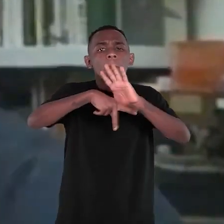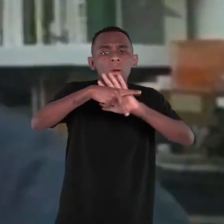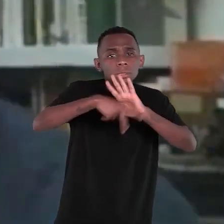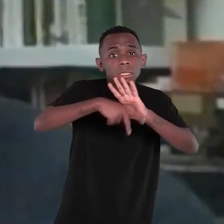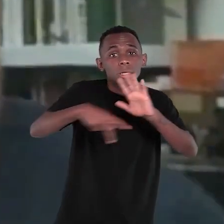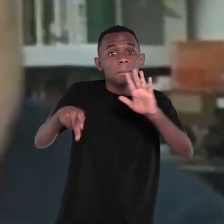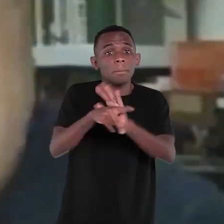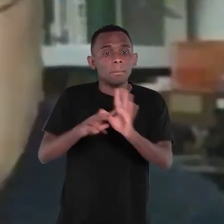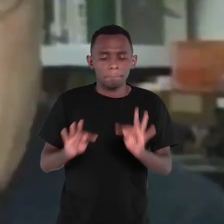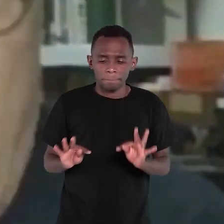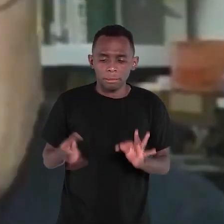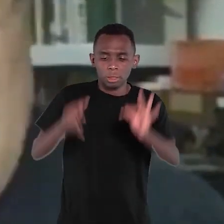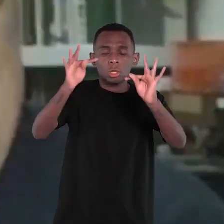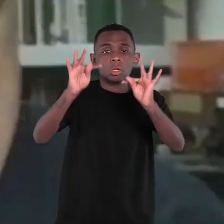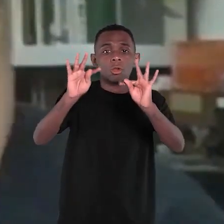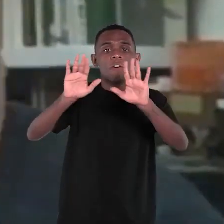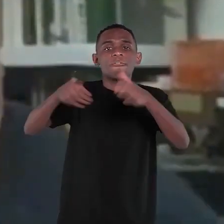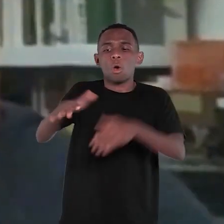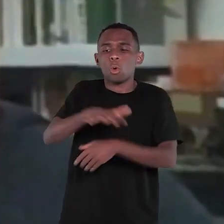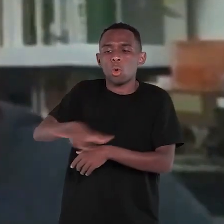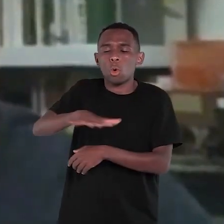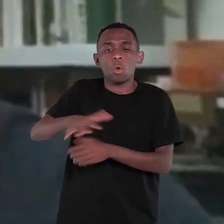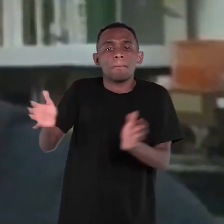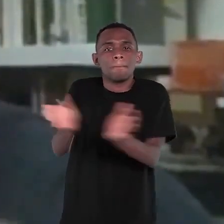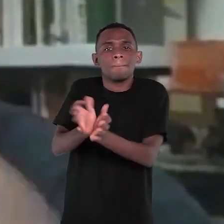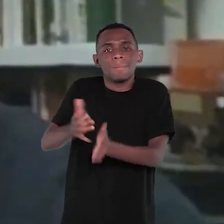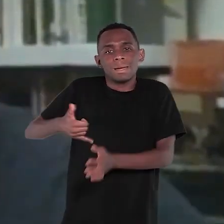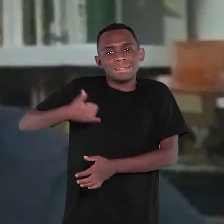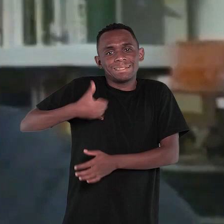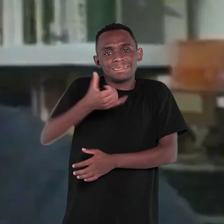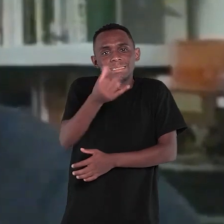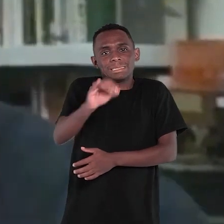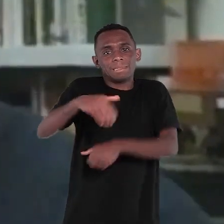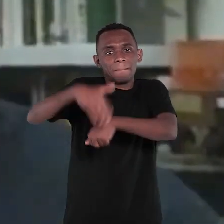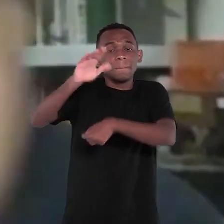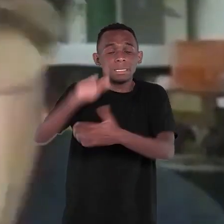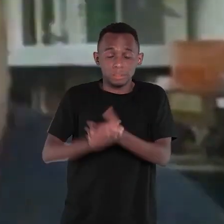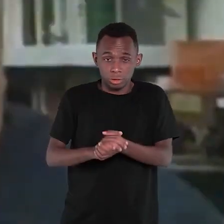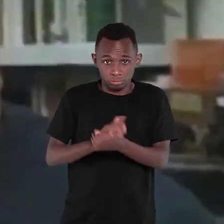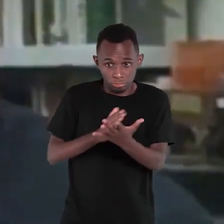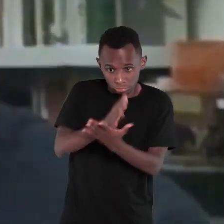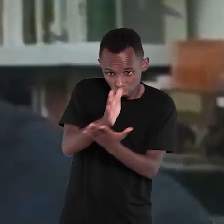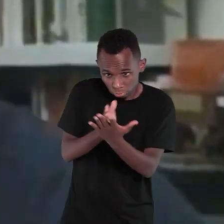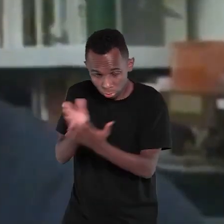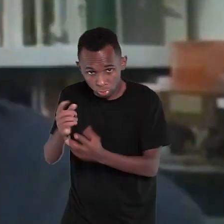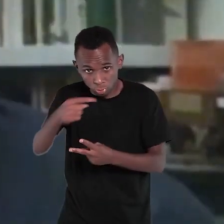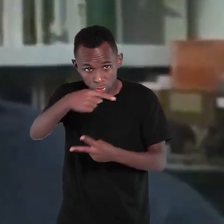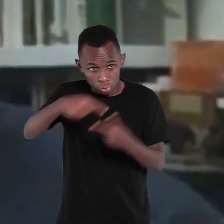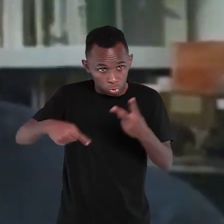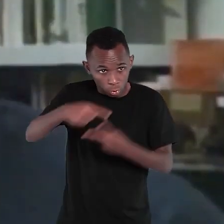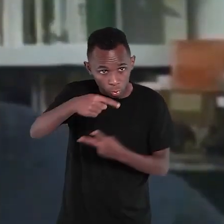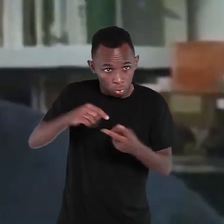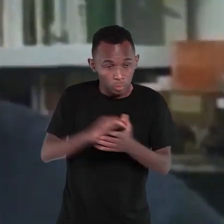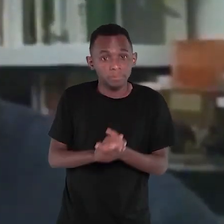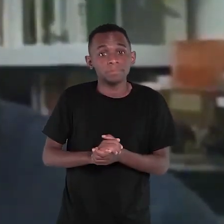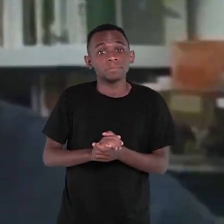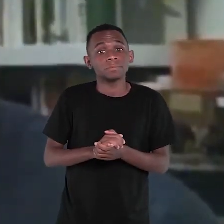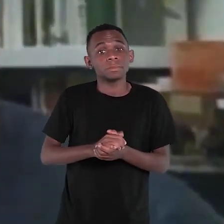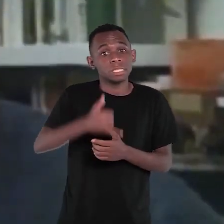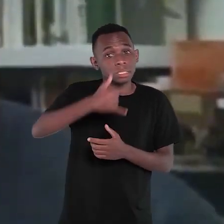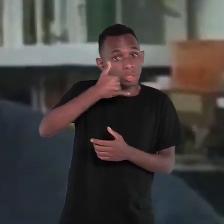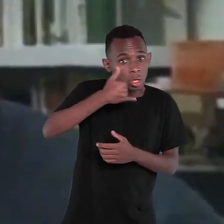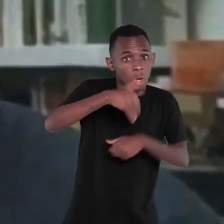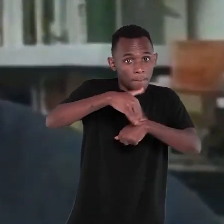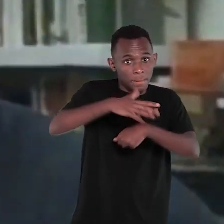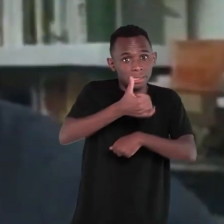de tecnologia para mais 60, que se divide em dois programas. Um é smartphone